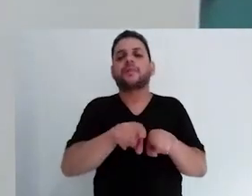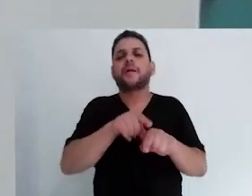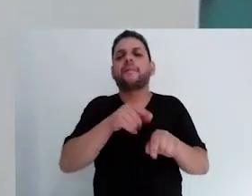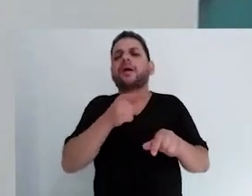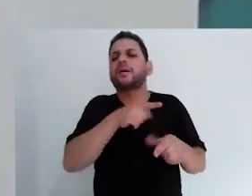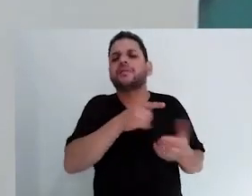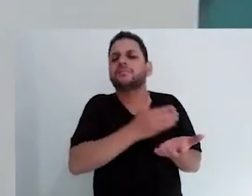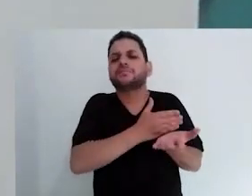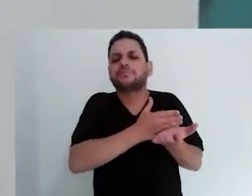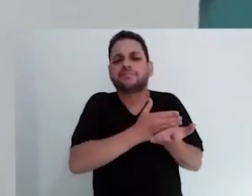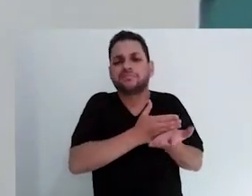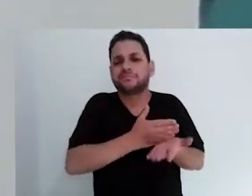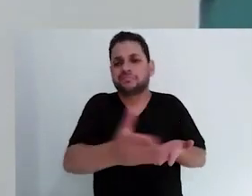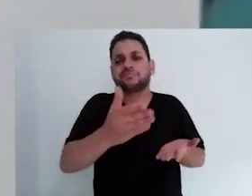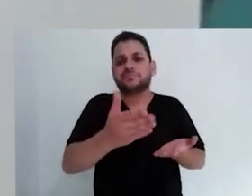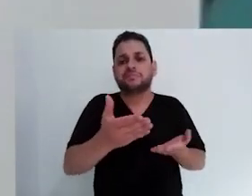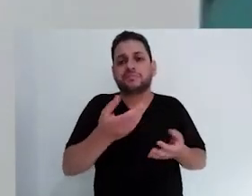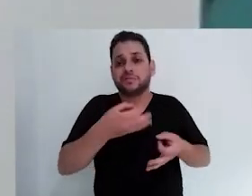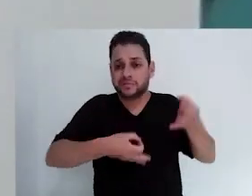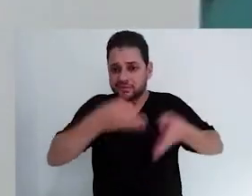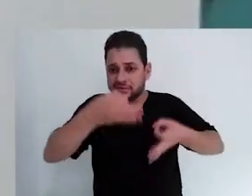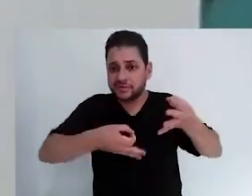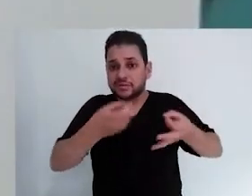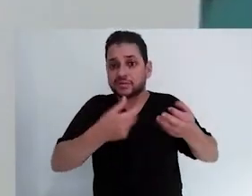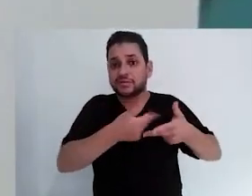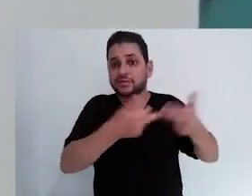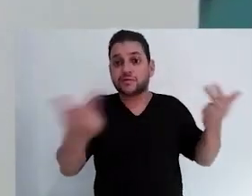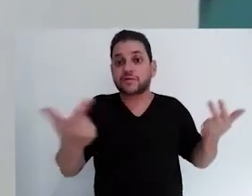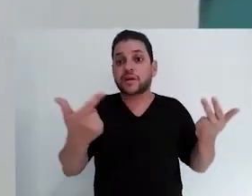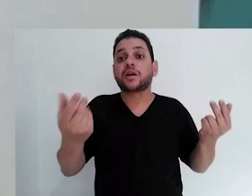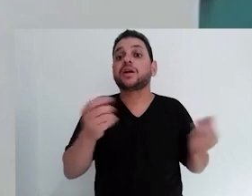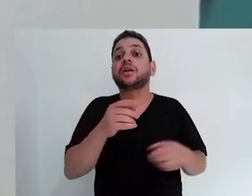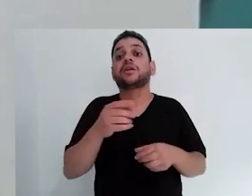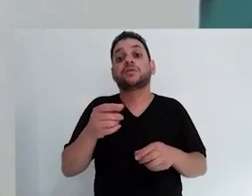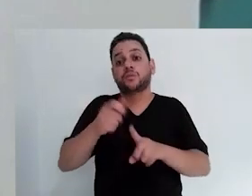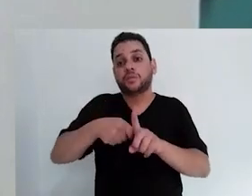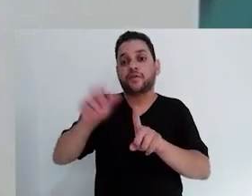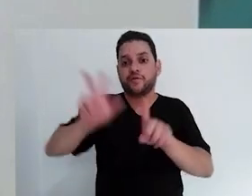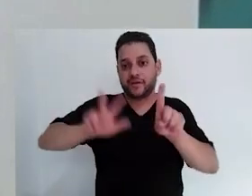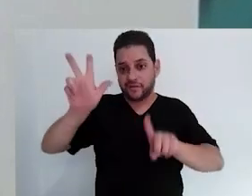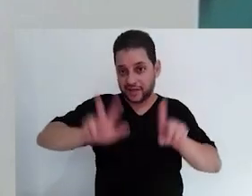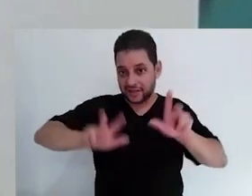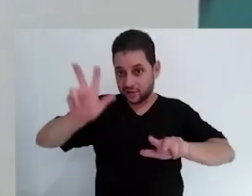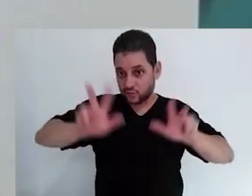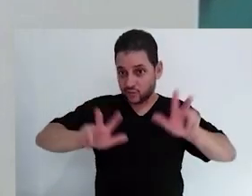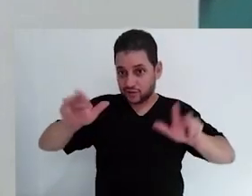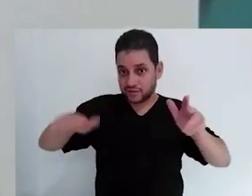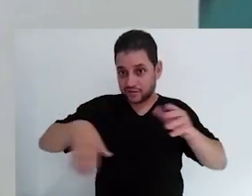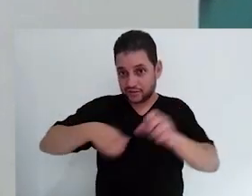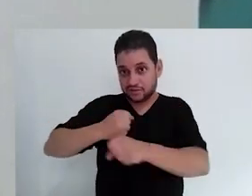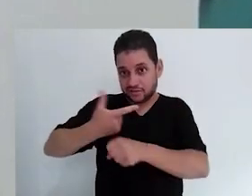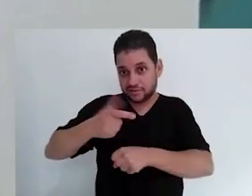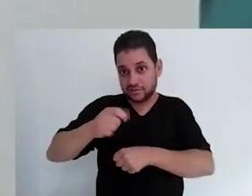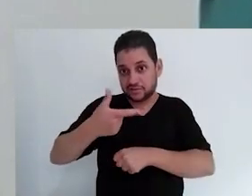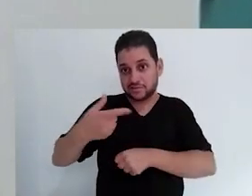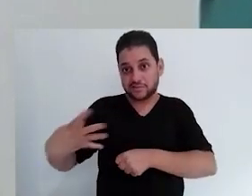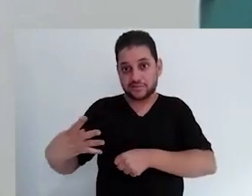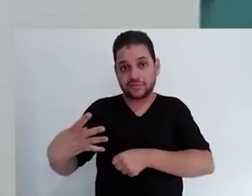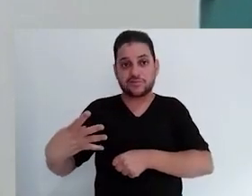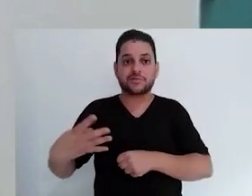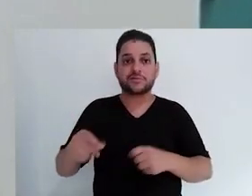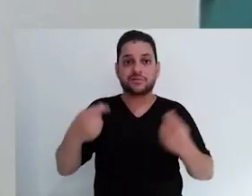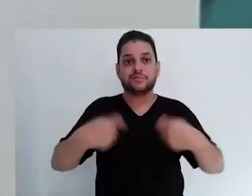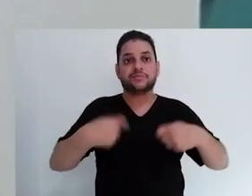com minuta de sentenças e com realização de audiências em fevereiro desse ano, porque a gente demandou um prazo de intimação das partes para manifestação